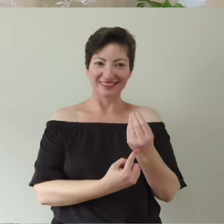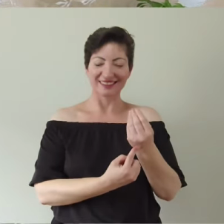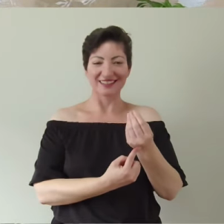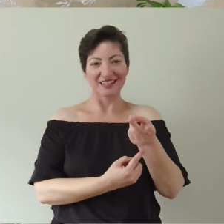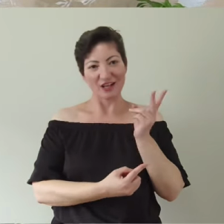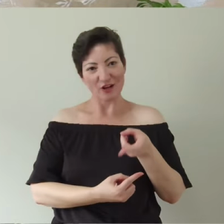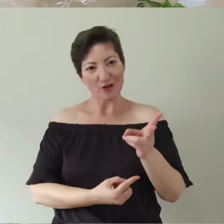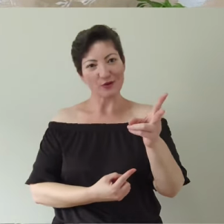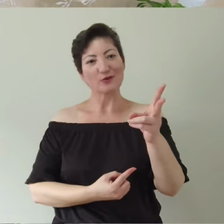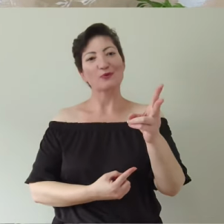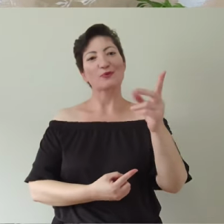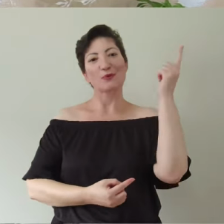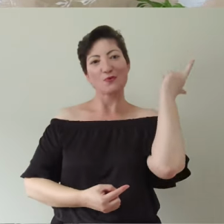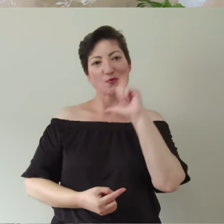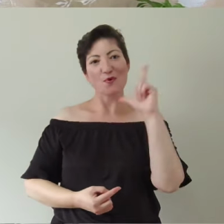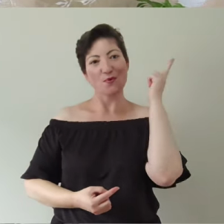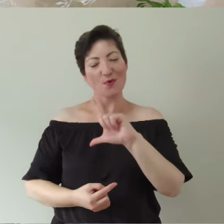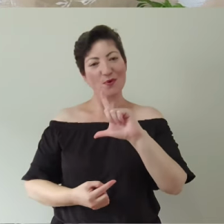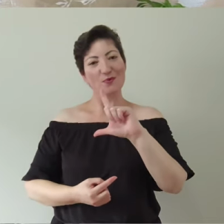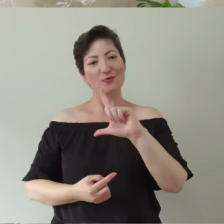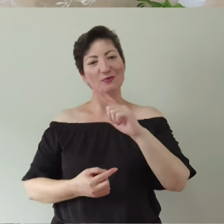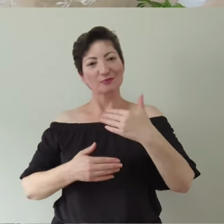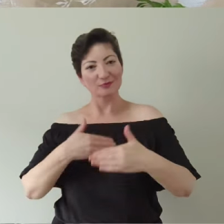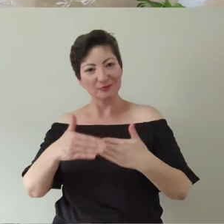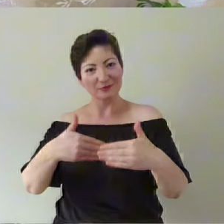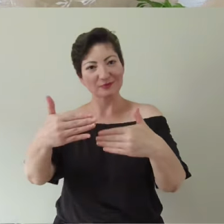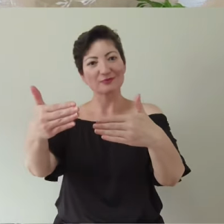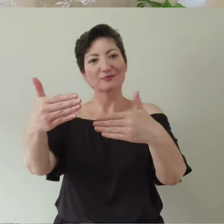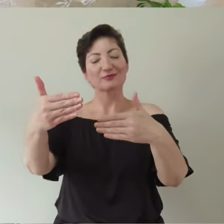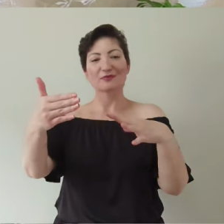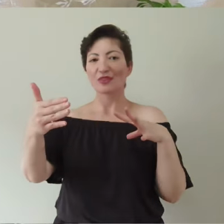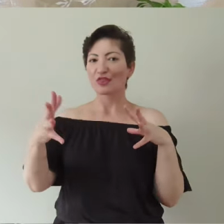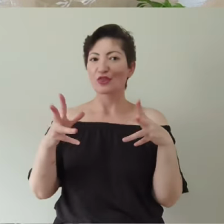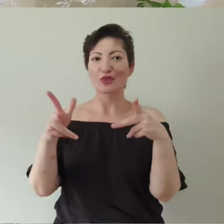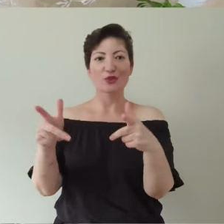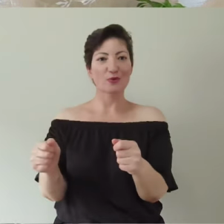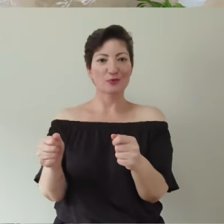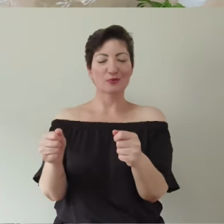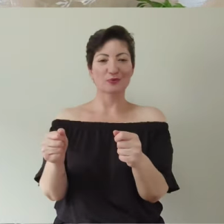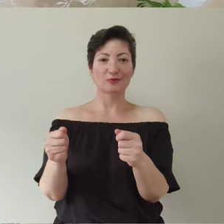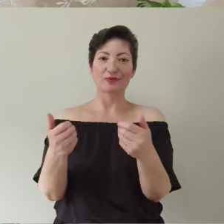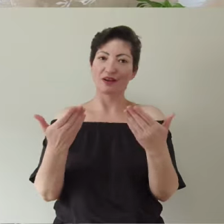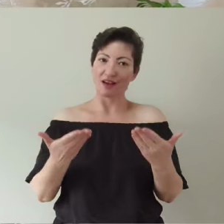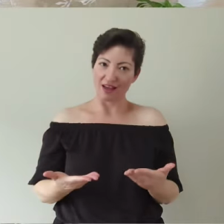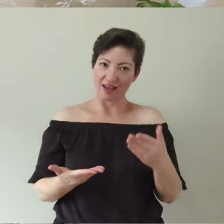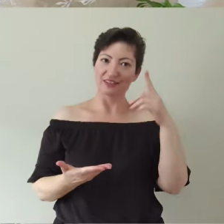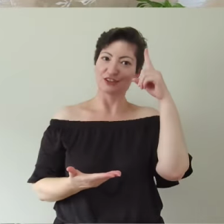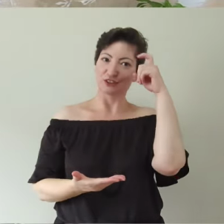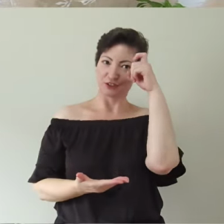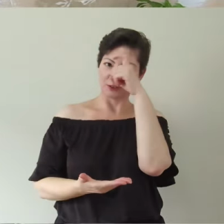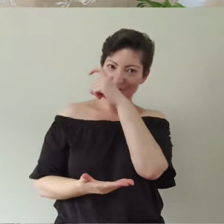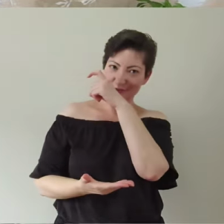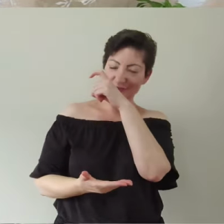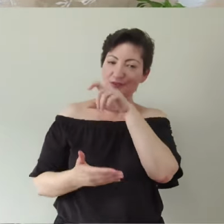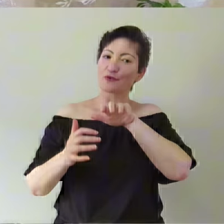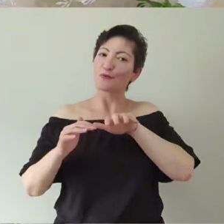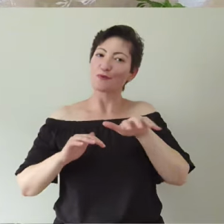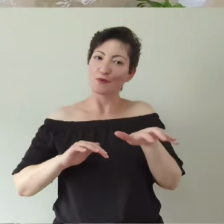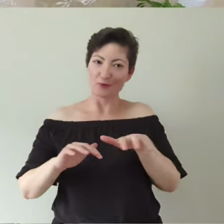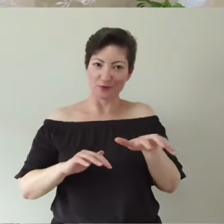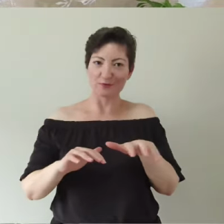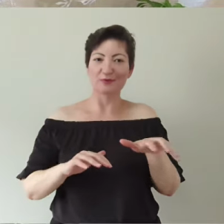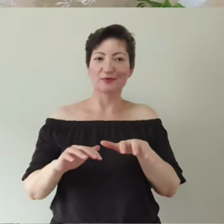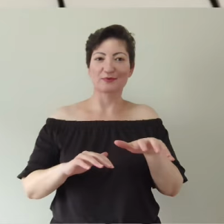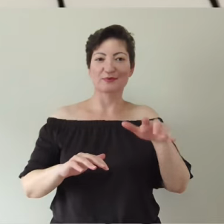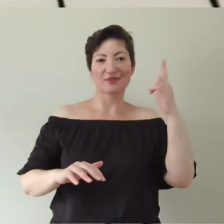continue conquistando o que ele já conquistou, porque conquistar é difícil, mas é um movimento,